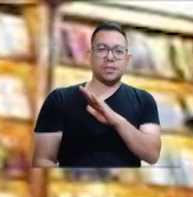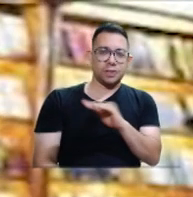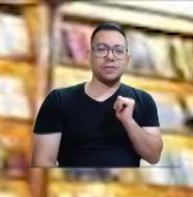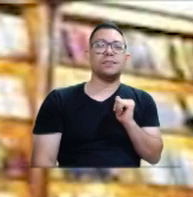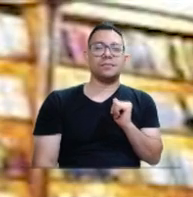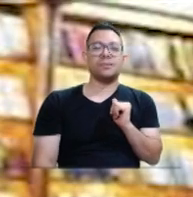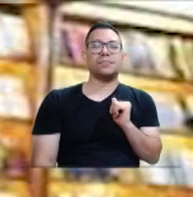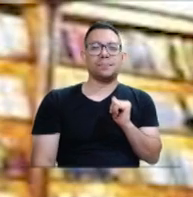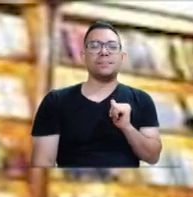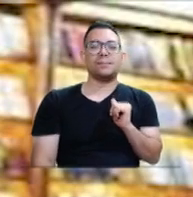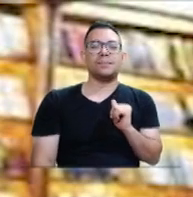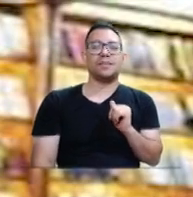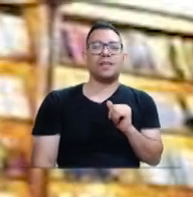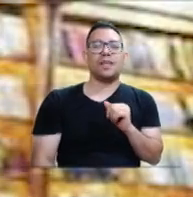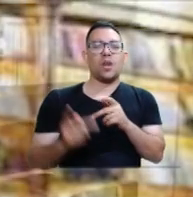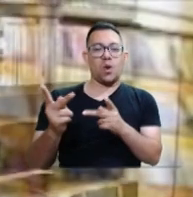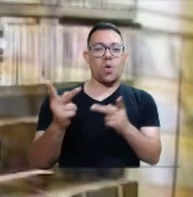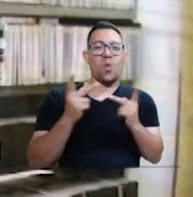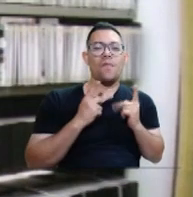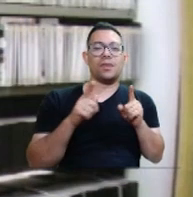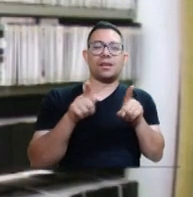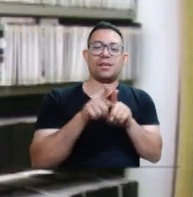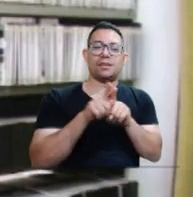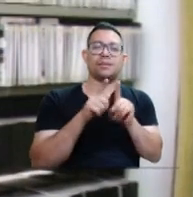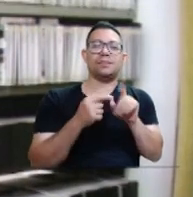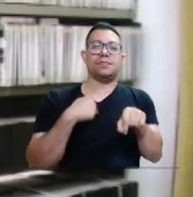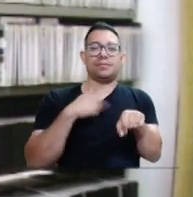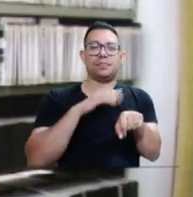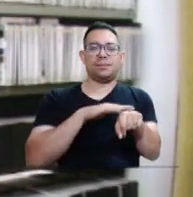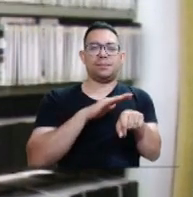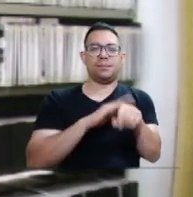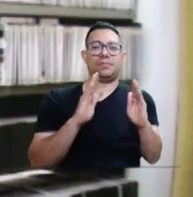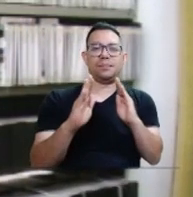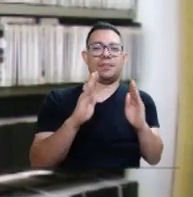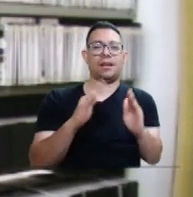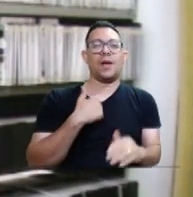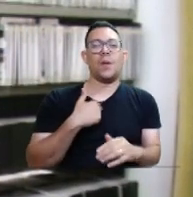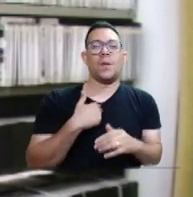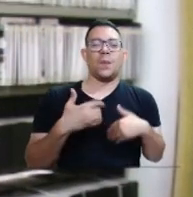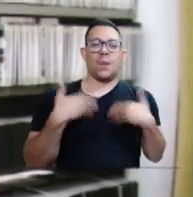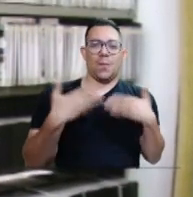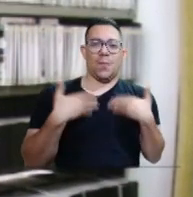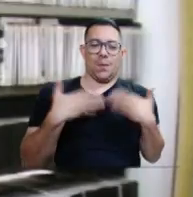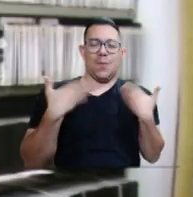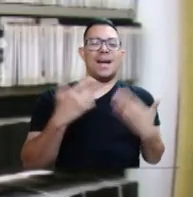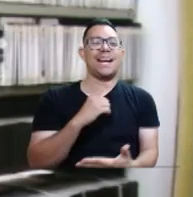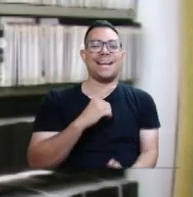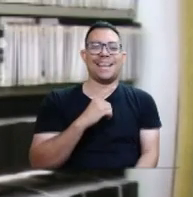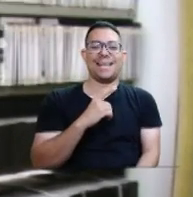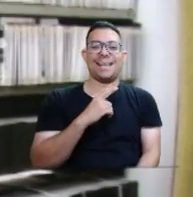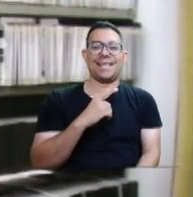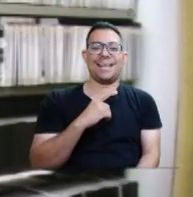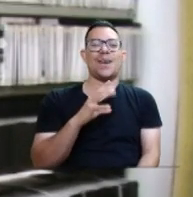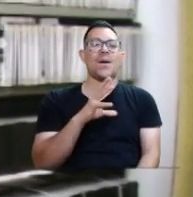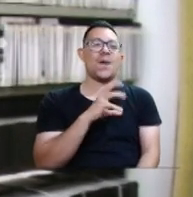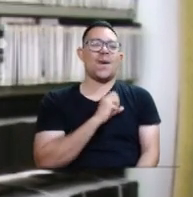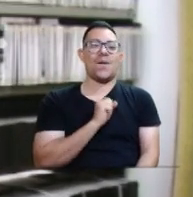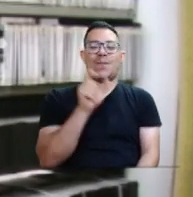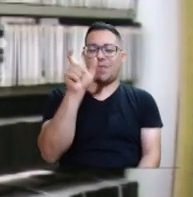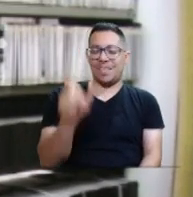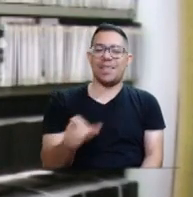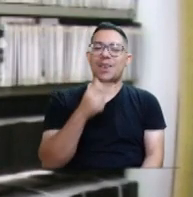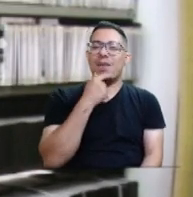pôr a Gramofone dentro da Pórtico. E foi um período assim eu fiquei muito empolgada. E